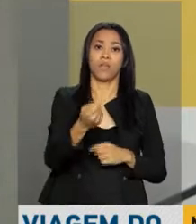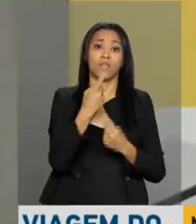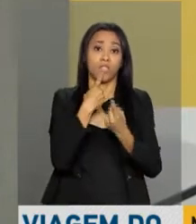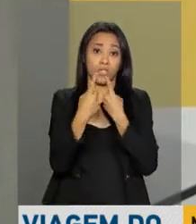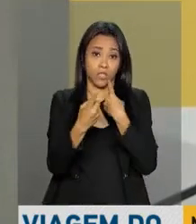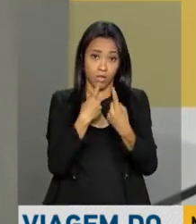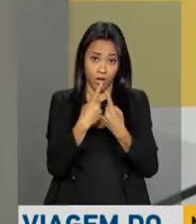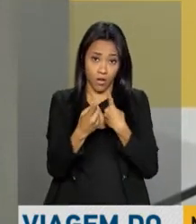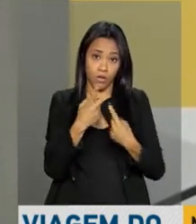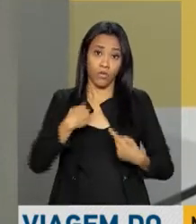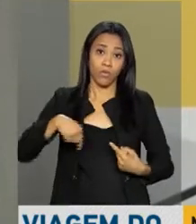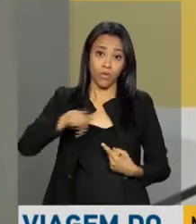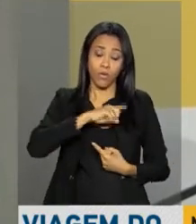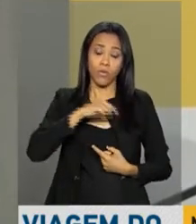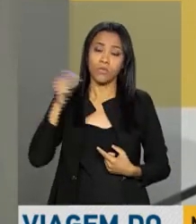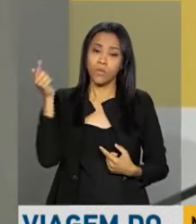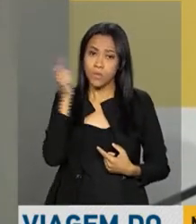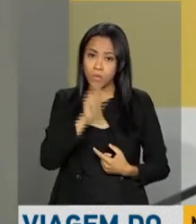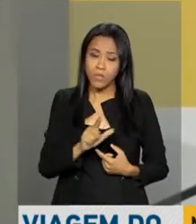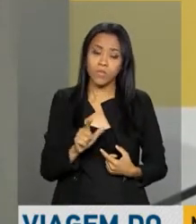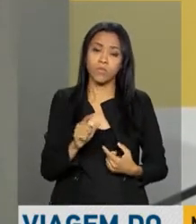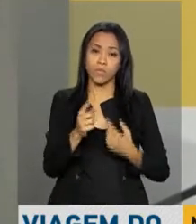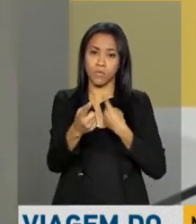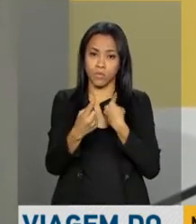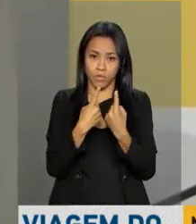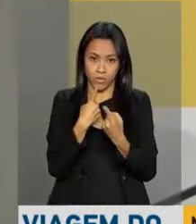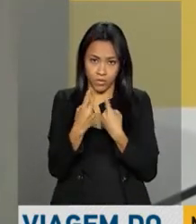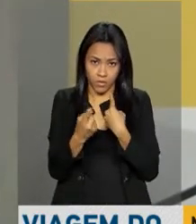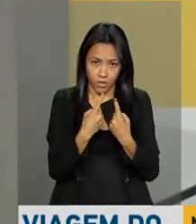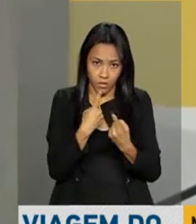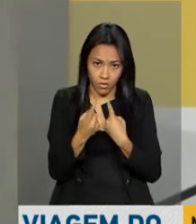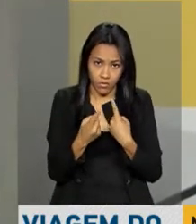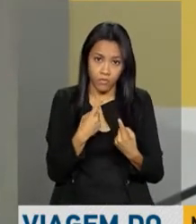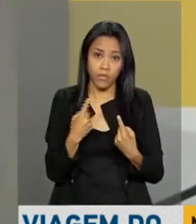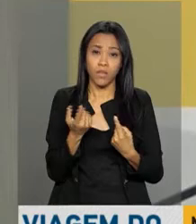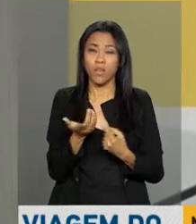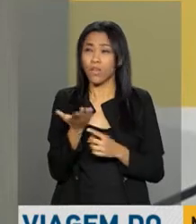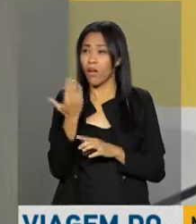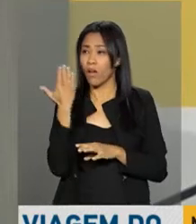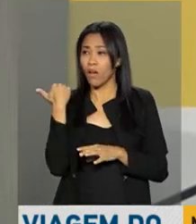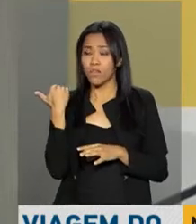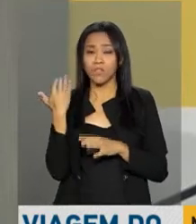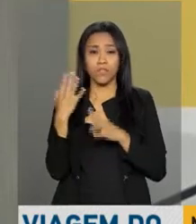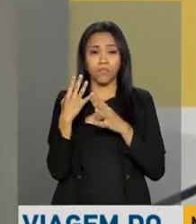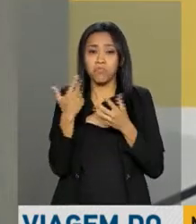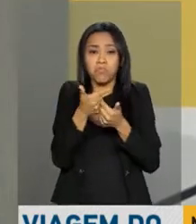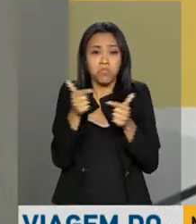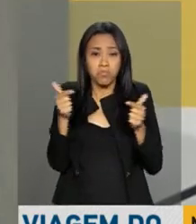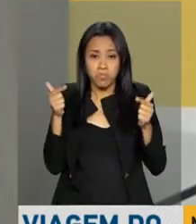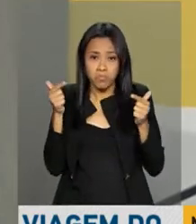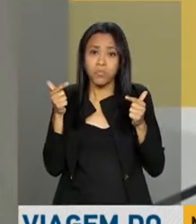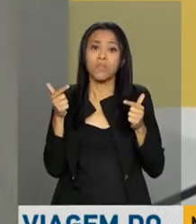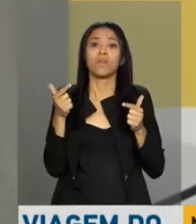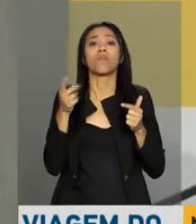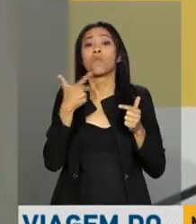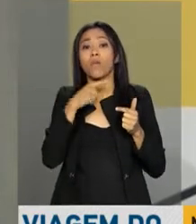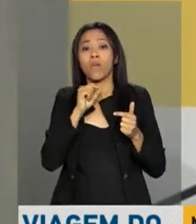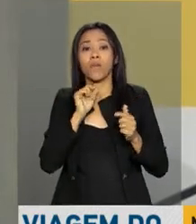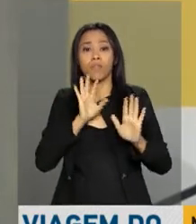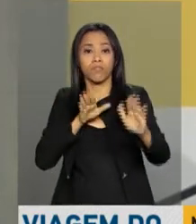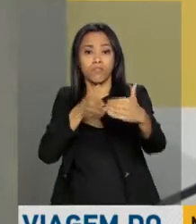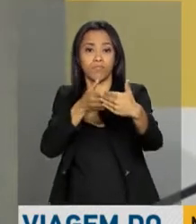restabelecemos um diálogo que houvera sido perdido com o congresso nacional até porque